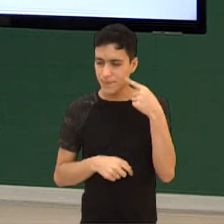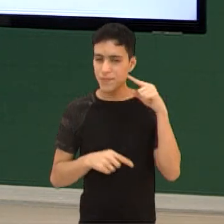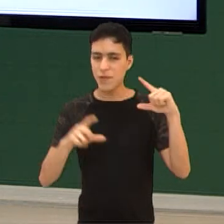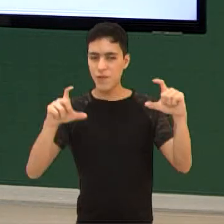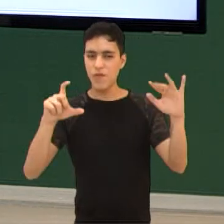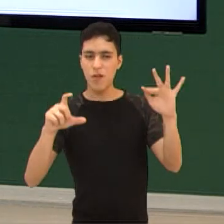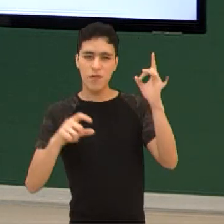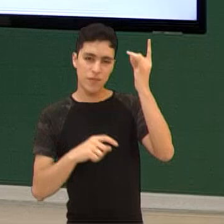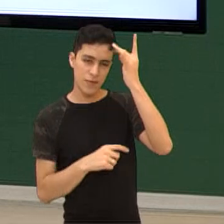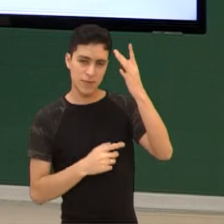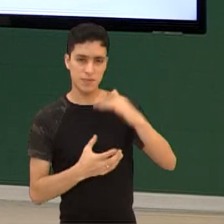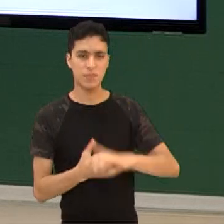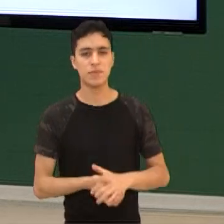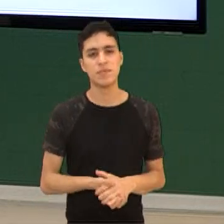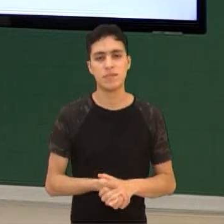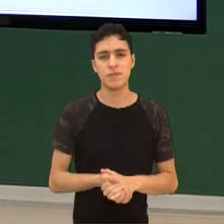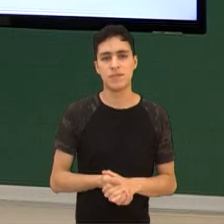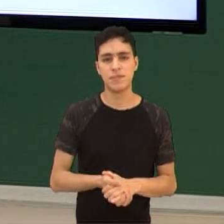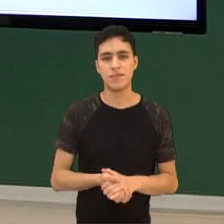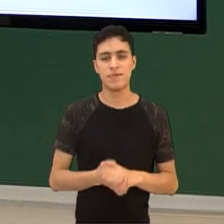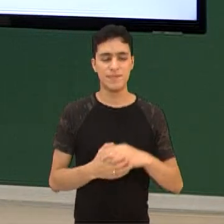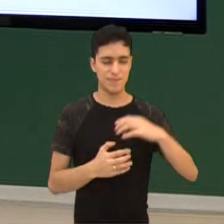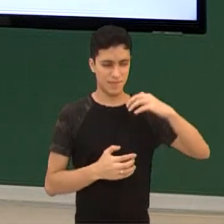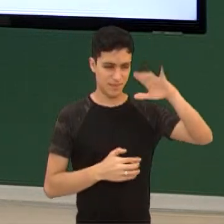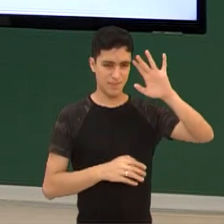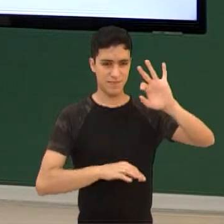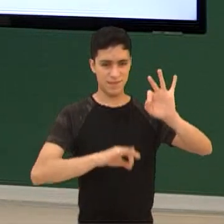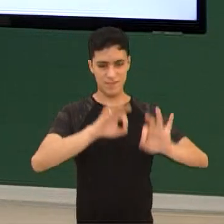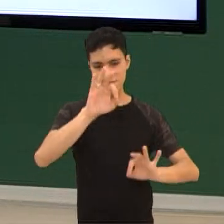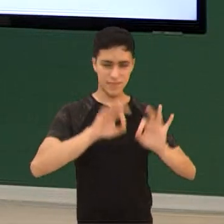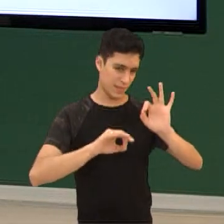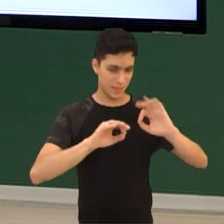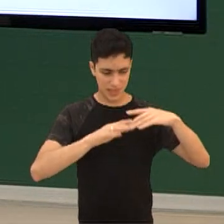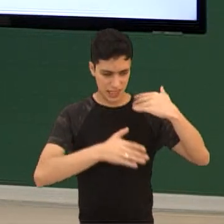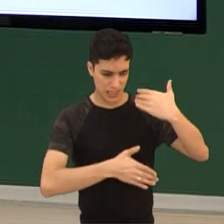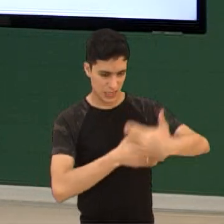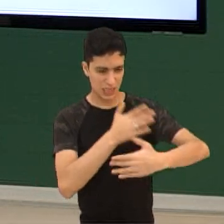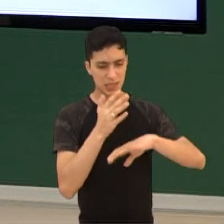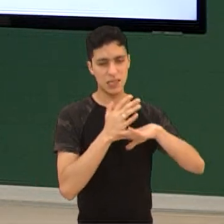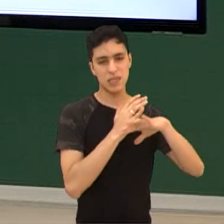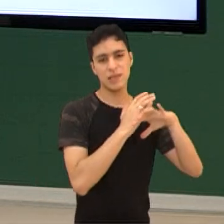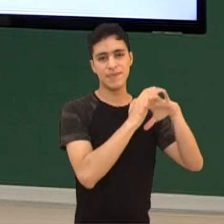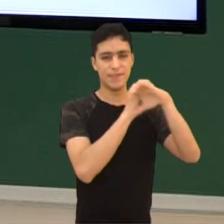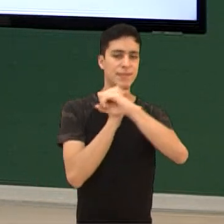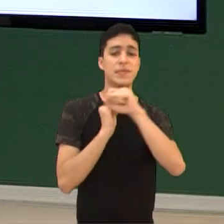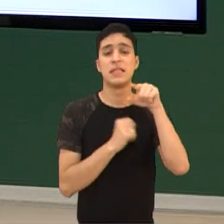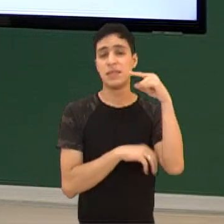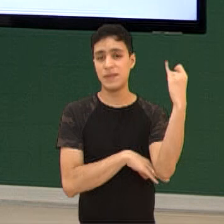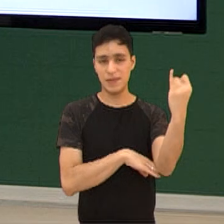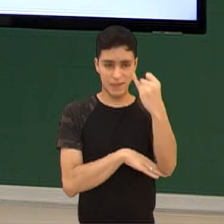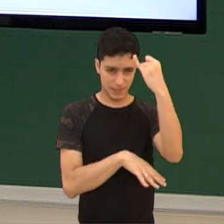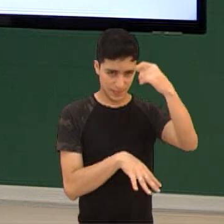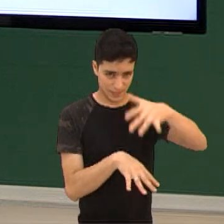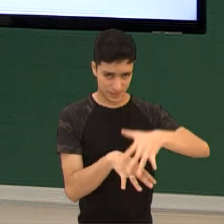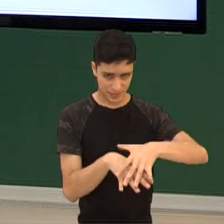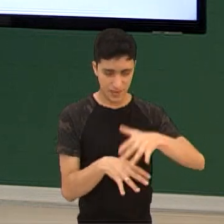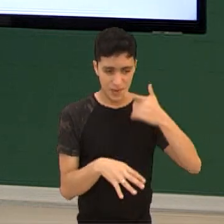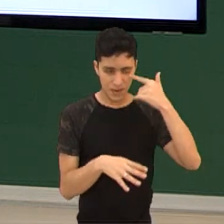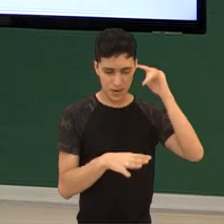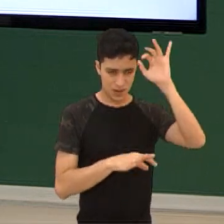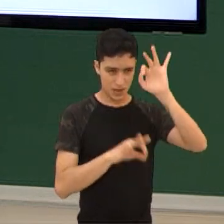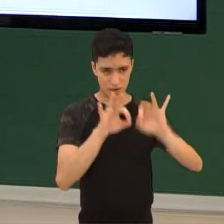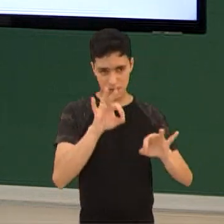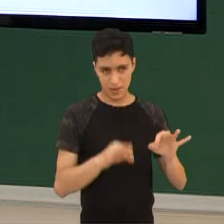fica mais fácil. Assim, né? Fica organizado o desenvolvimento do cálculo, isso que é importante na matemática.